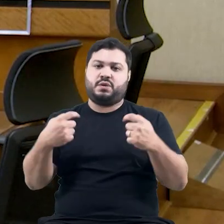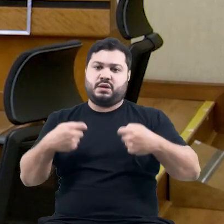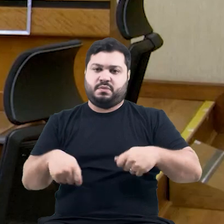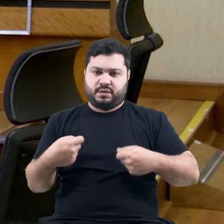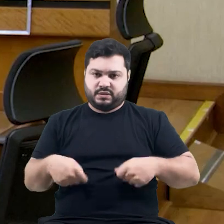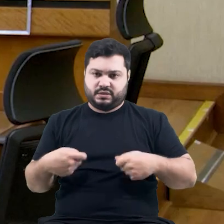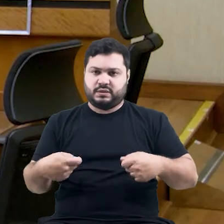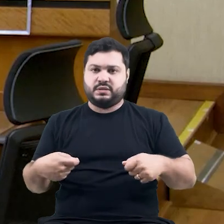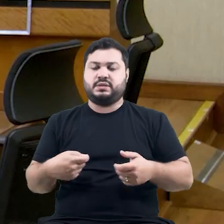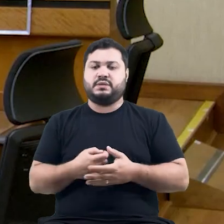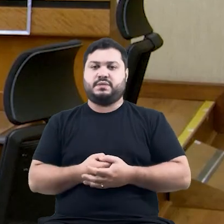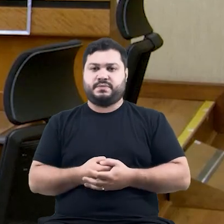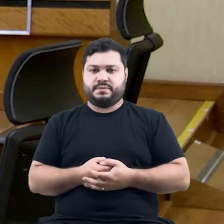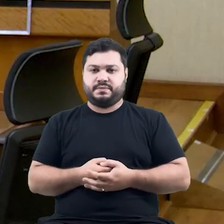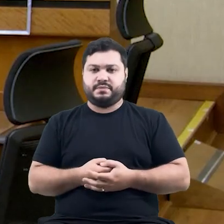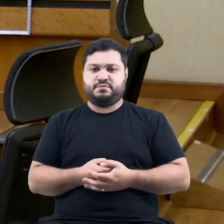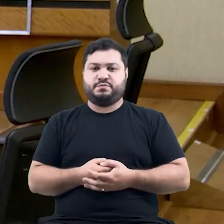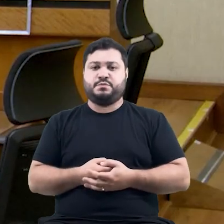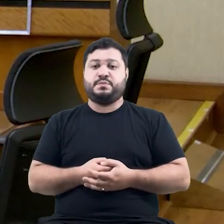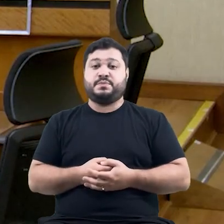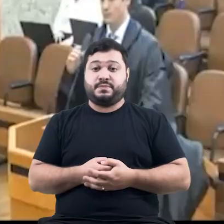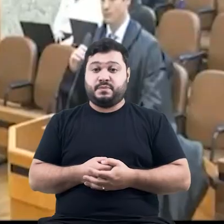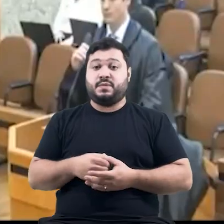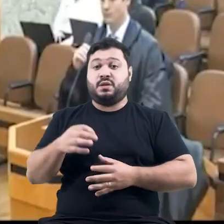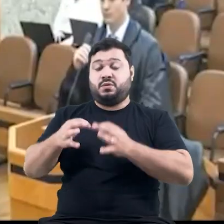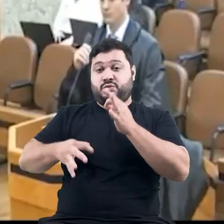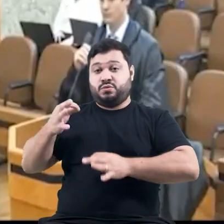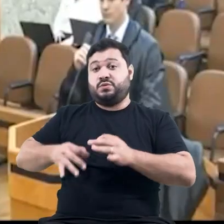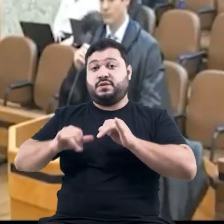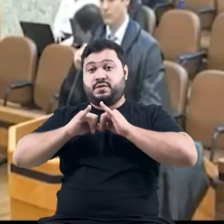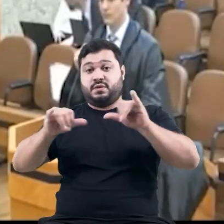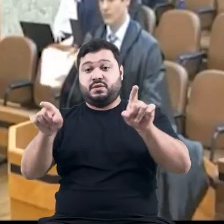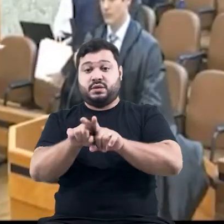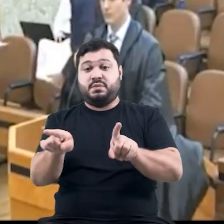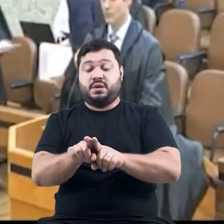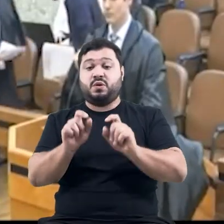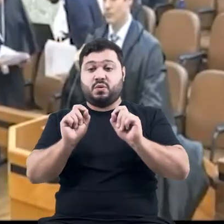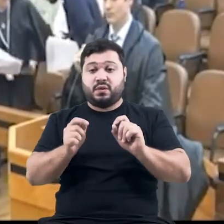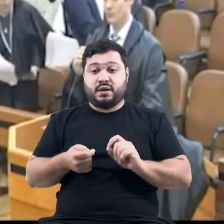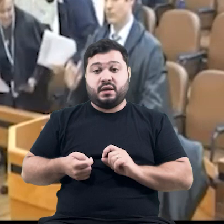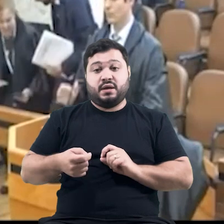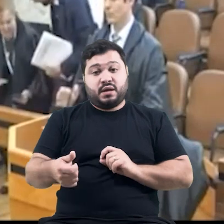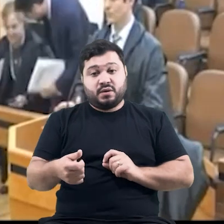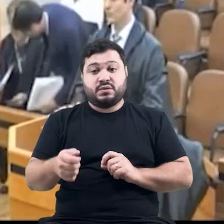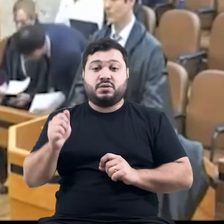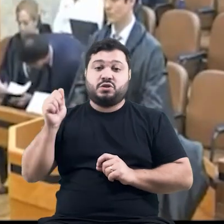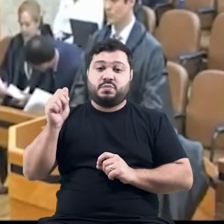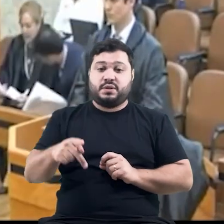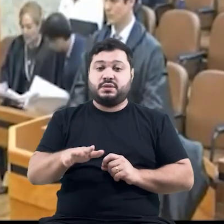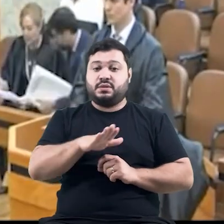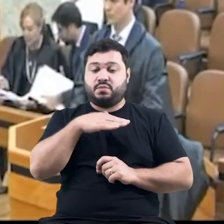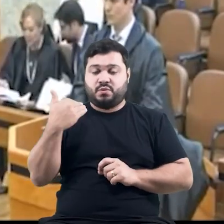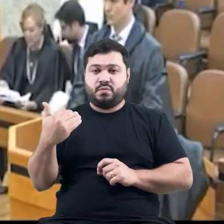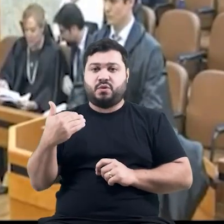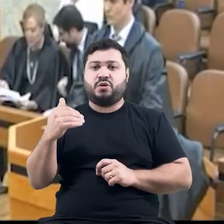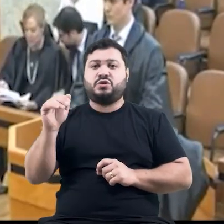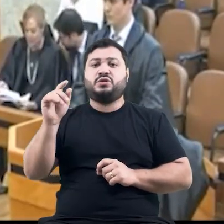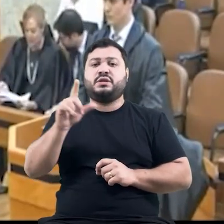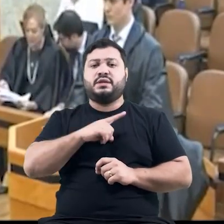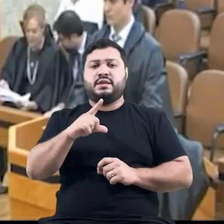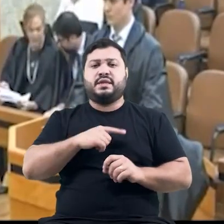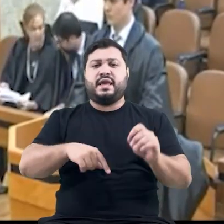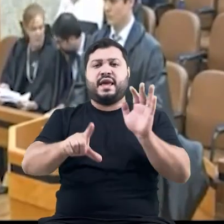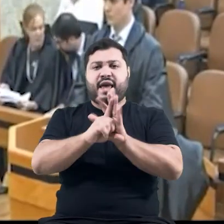econômica necessária à obtenção do benefício. O magistrado destacou ainda que a concessão de pensão por morte